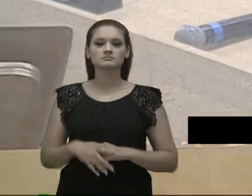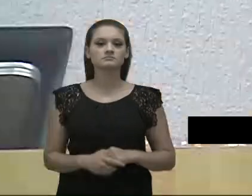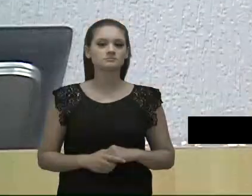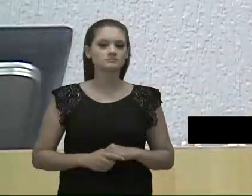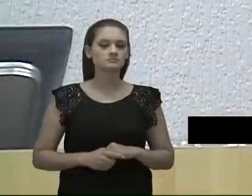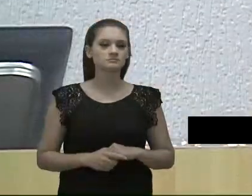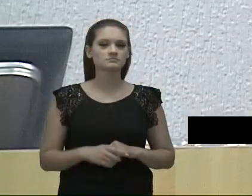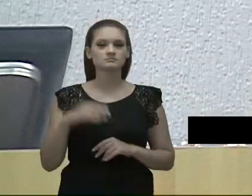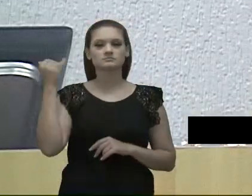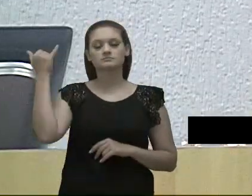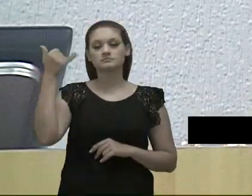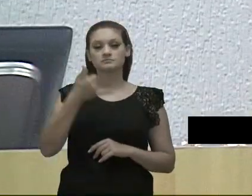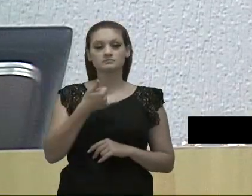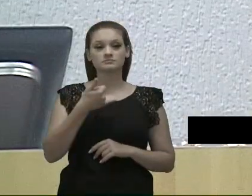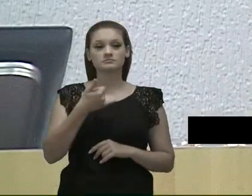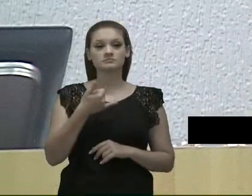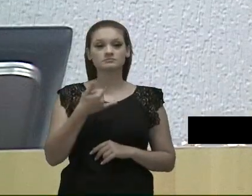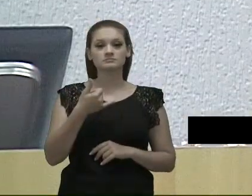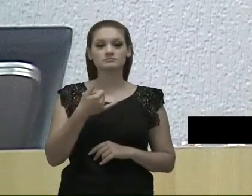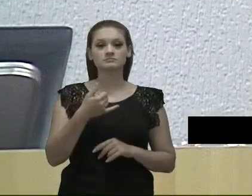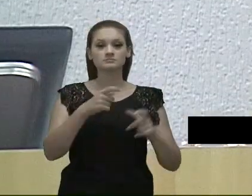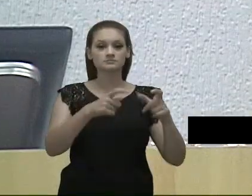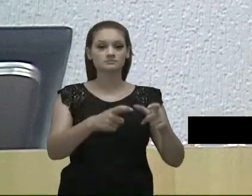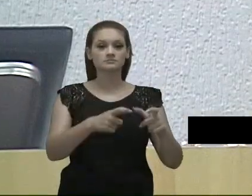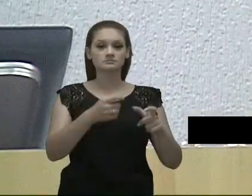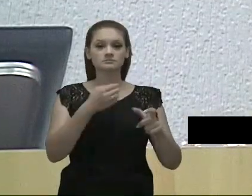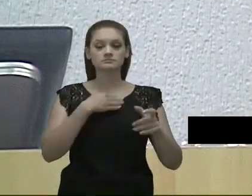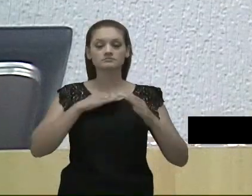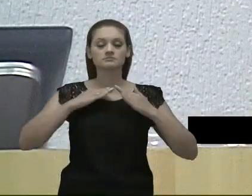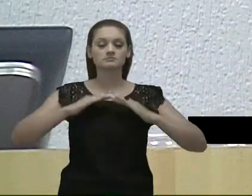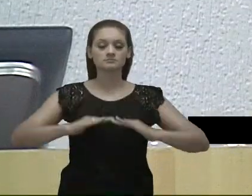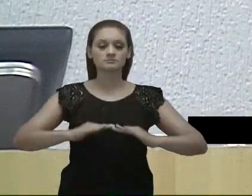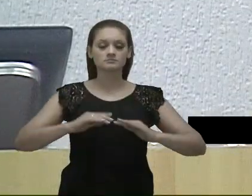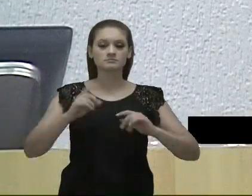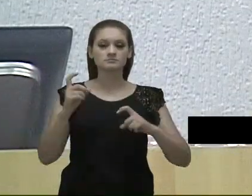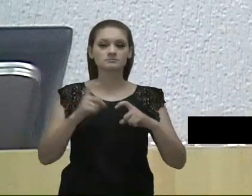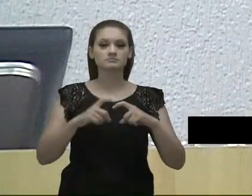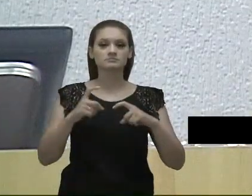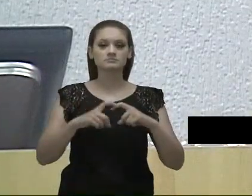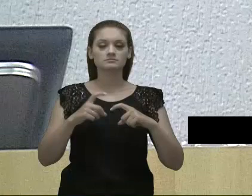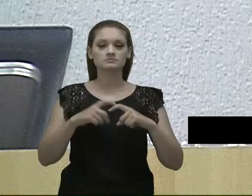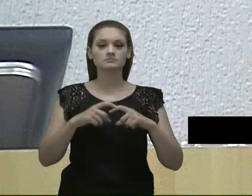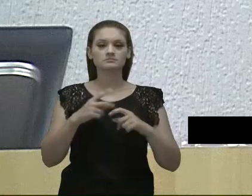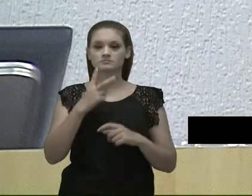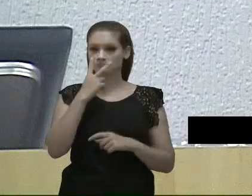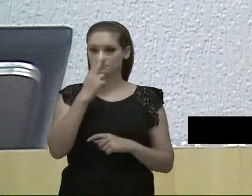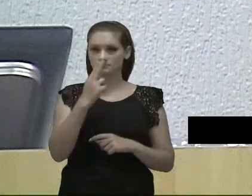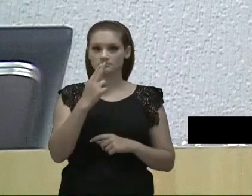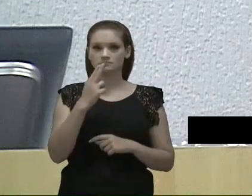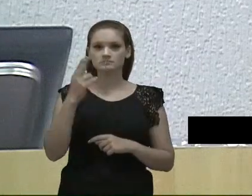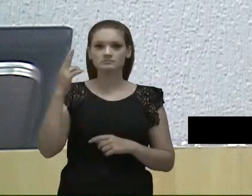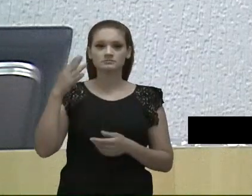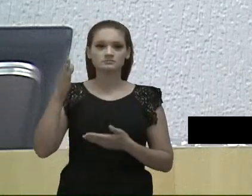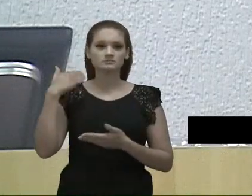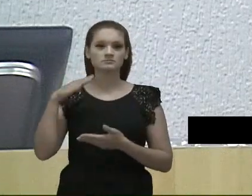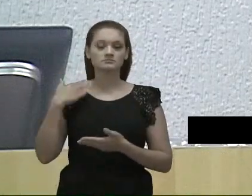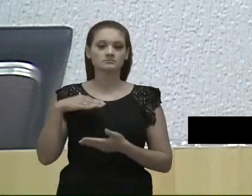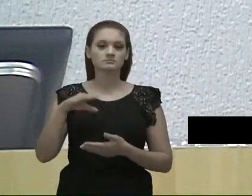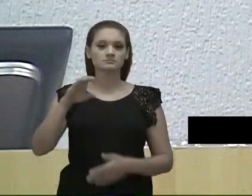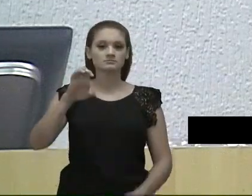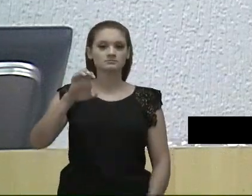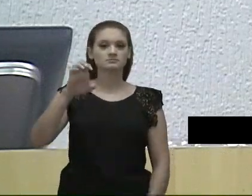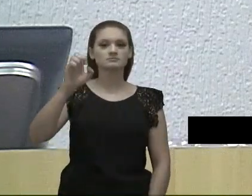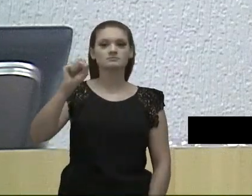houve uma denúncia do local de descanso dos médicos. Parece-me que na época que era a